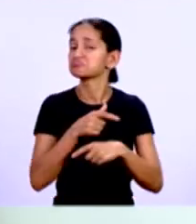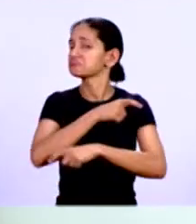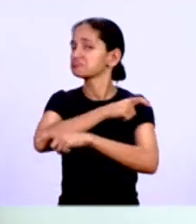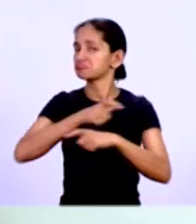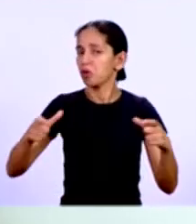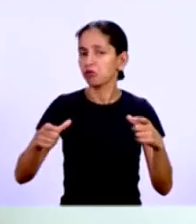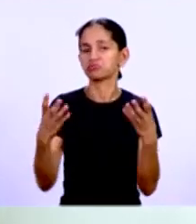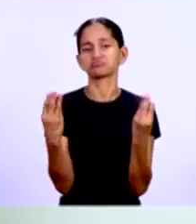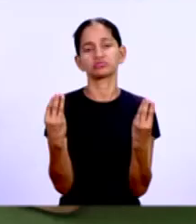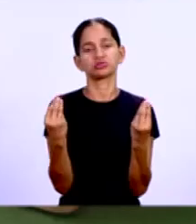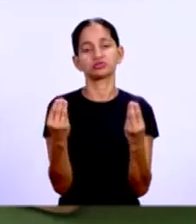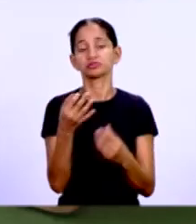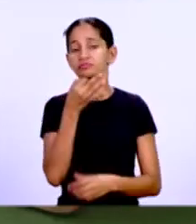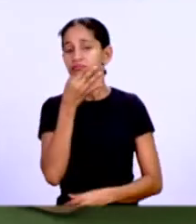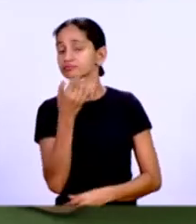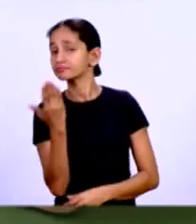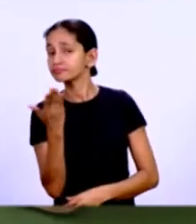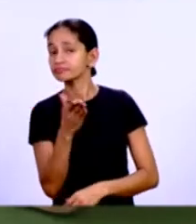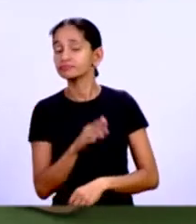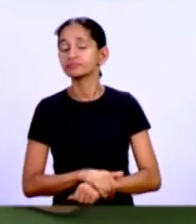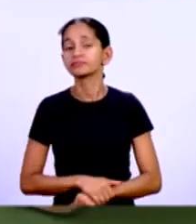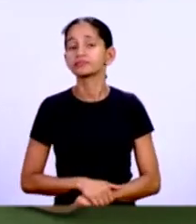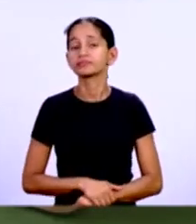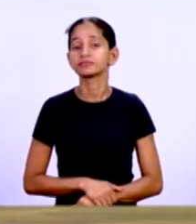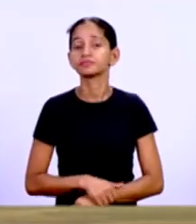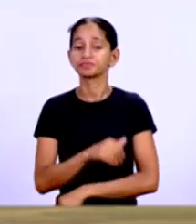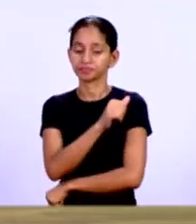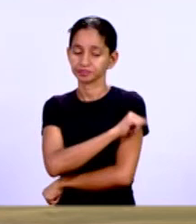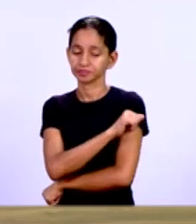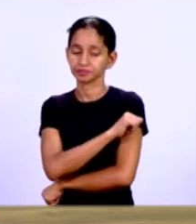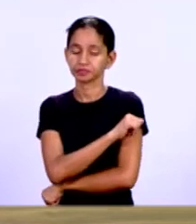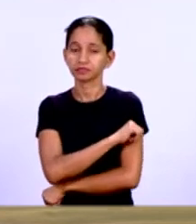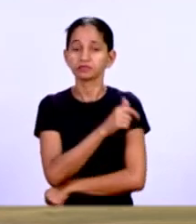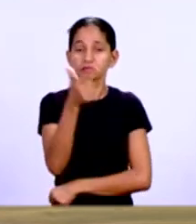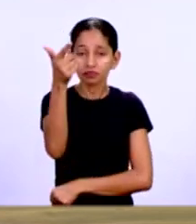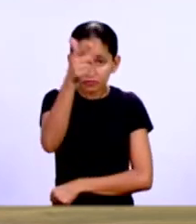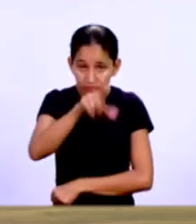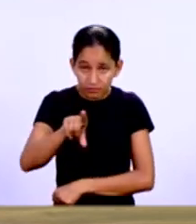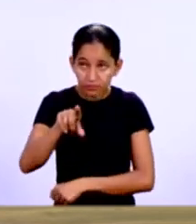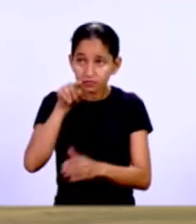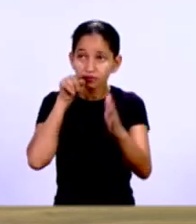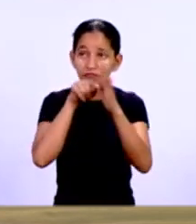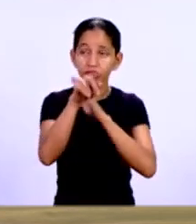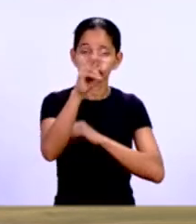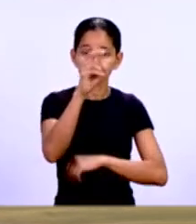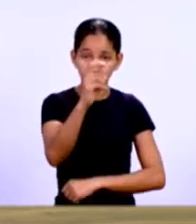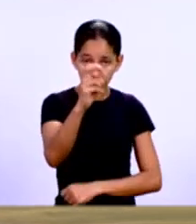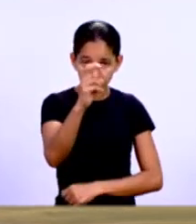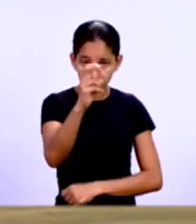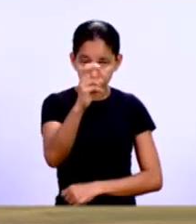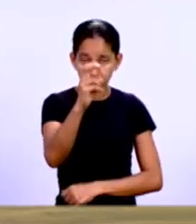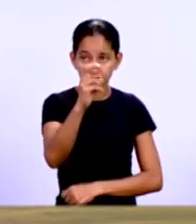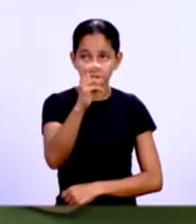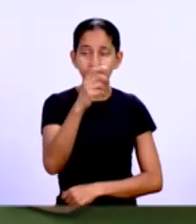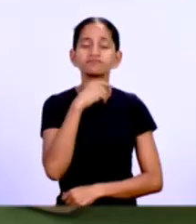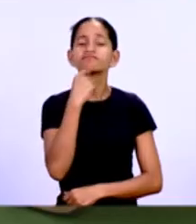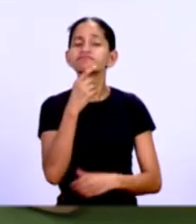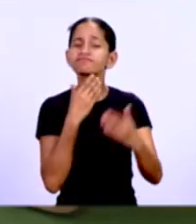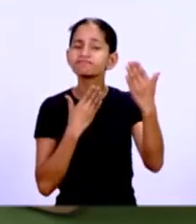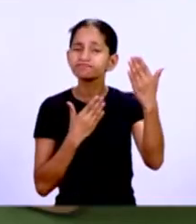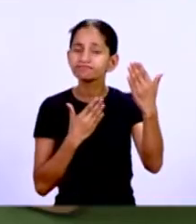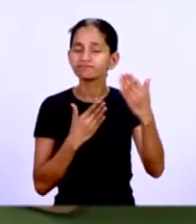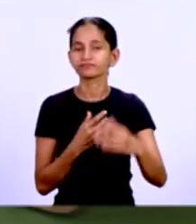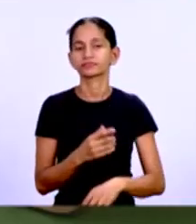ela. Tem mais um comentário, professor? Sim, os alunos pediram para que a gente repetisse a pergunta 5. Eles ficaram em dúvida. 5, ficaram